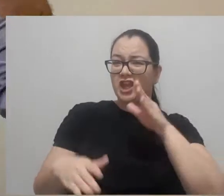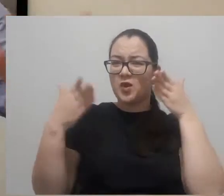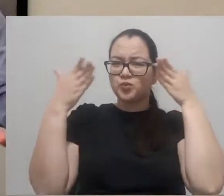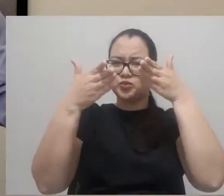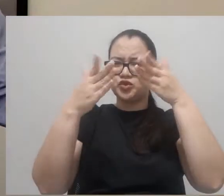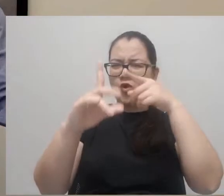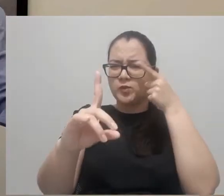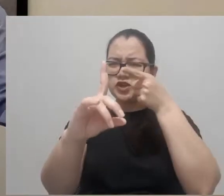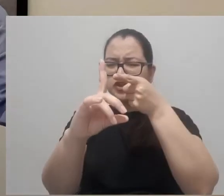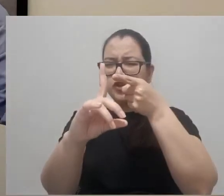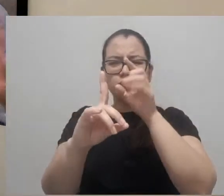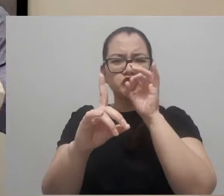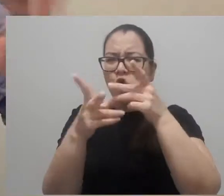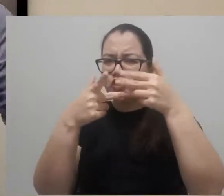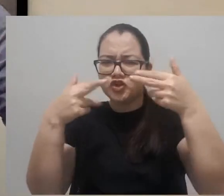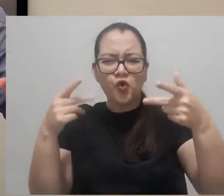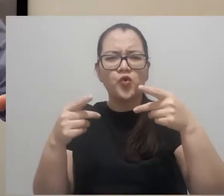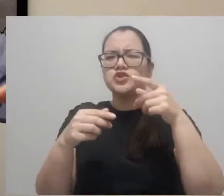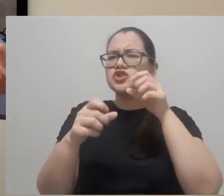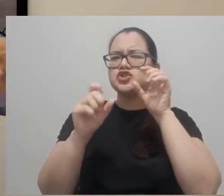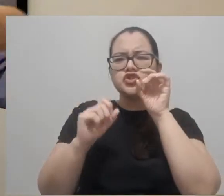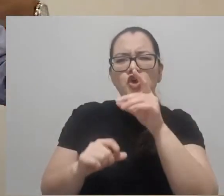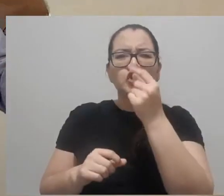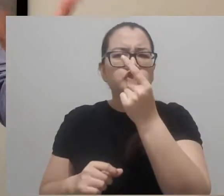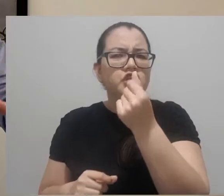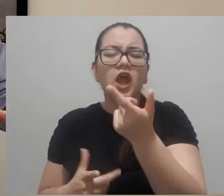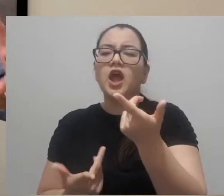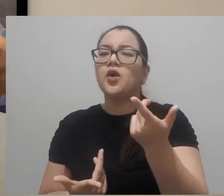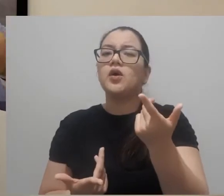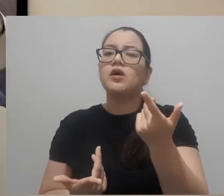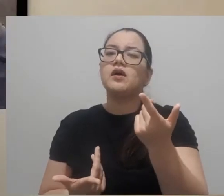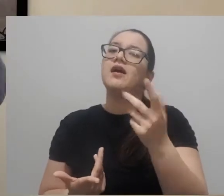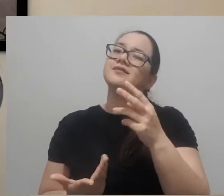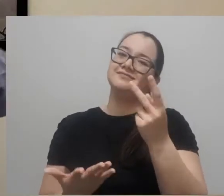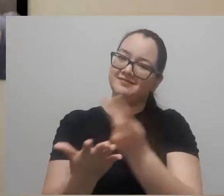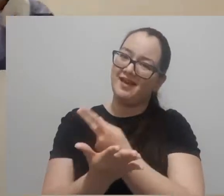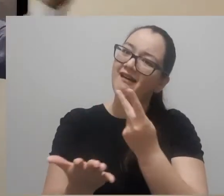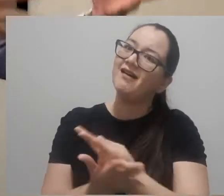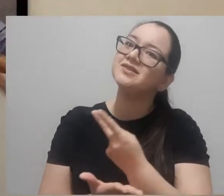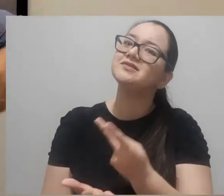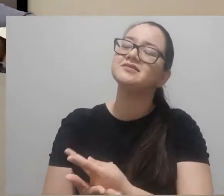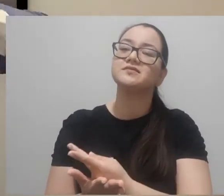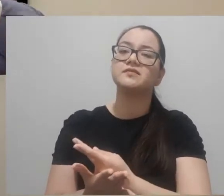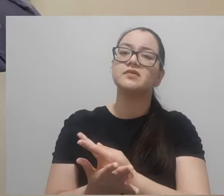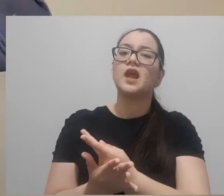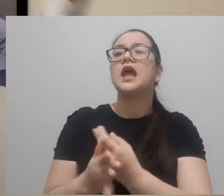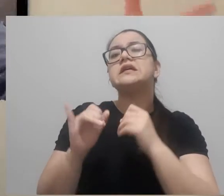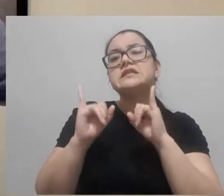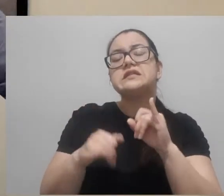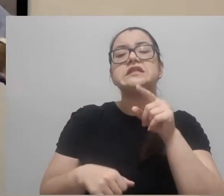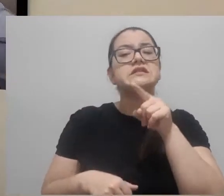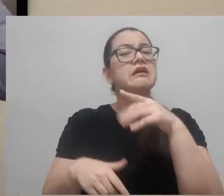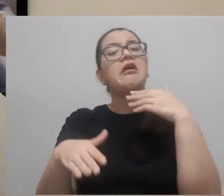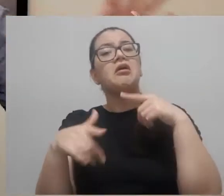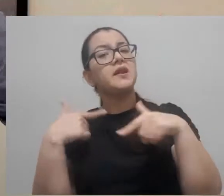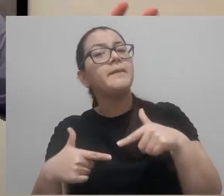ter os nossos bens. Não há nada de errado. Você que tem condições, você ter um bem, você ter uma casa, você ter seu carro,